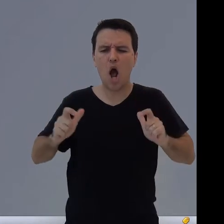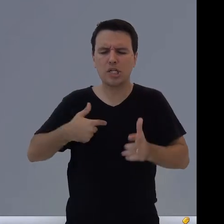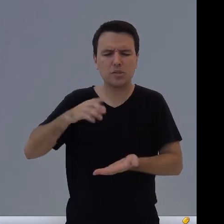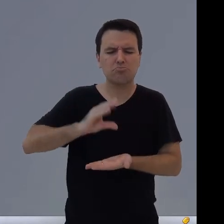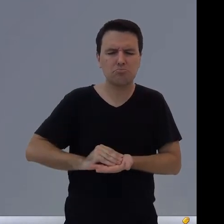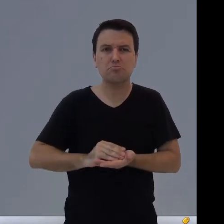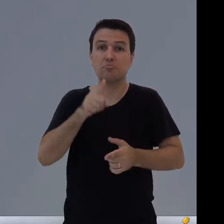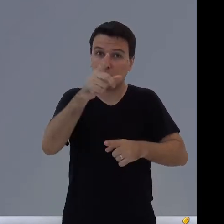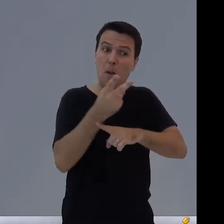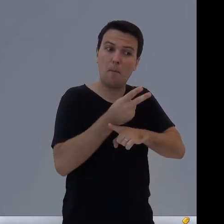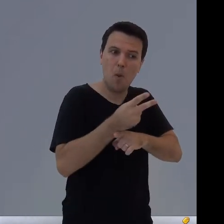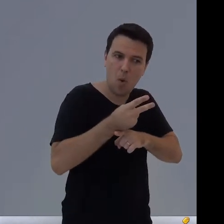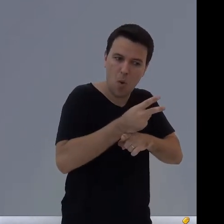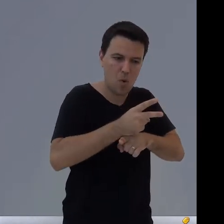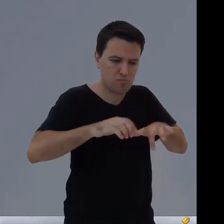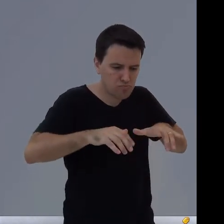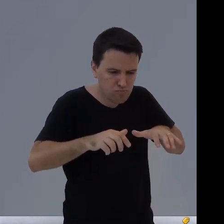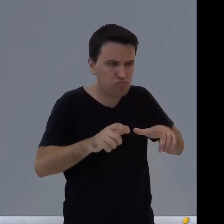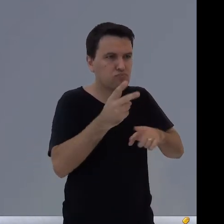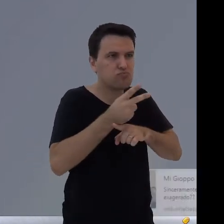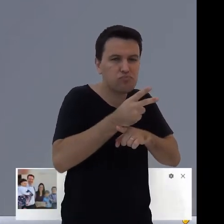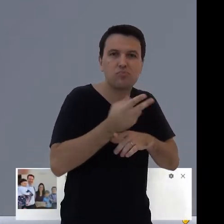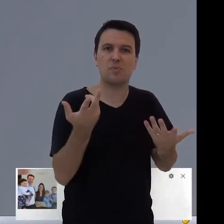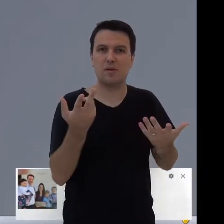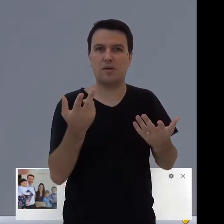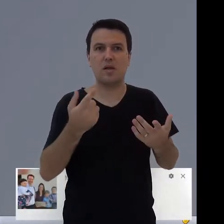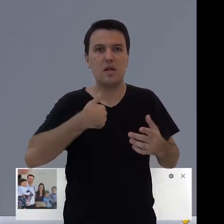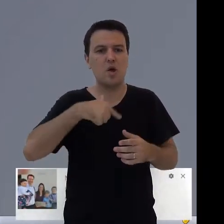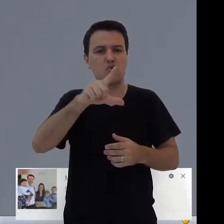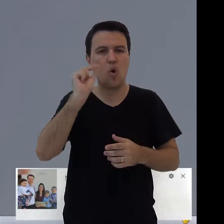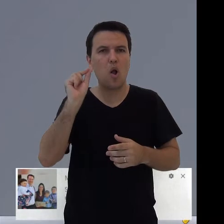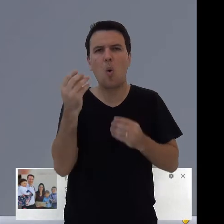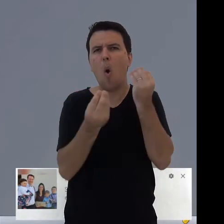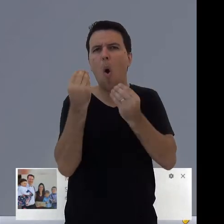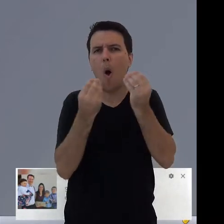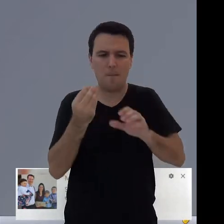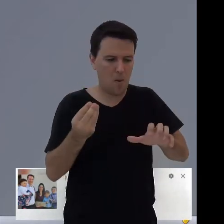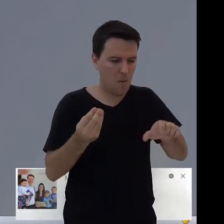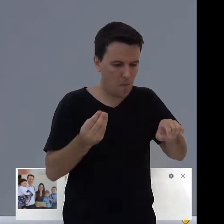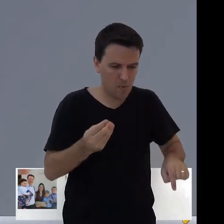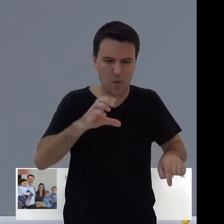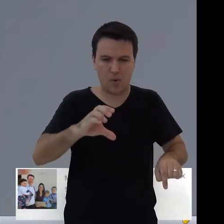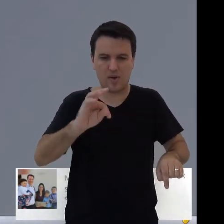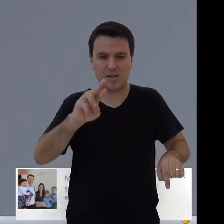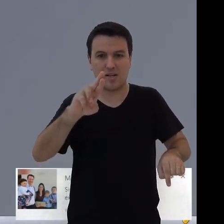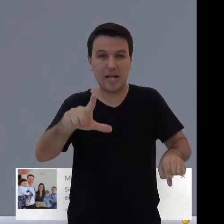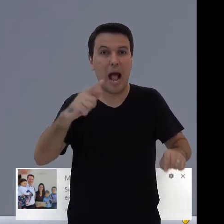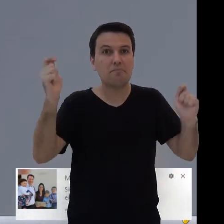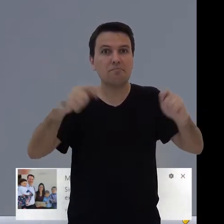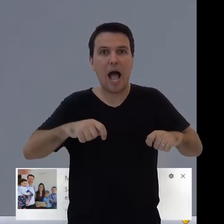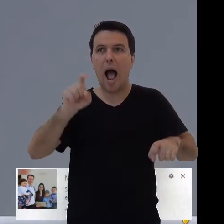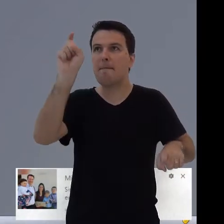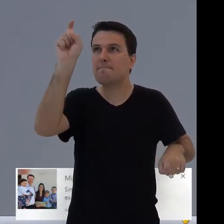salvei aqueles dois arquivos, a rampa e a esfera, né? Então, vou selecionar os dois, pressionando a tecla